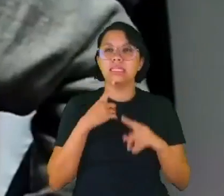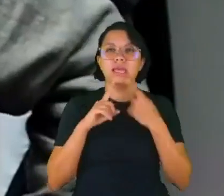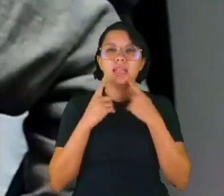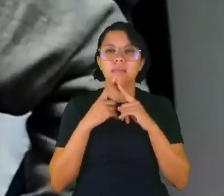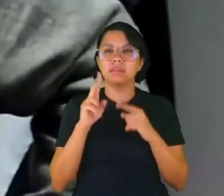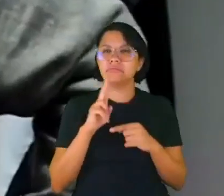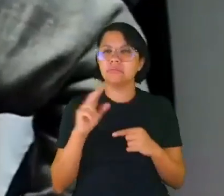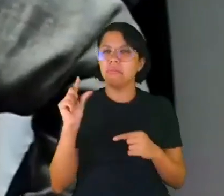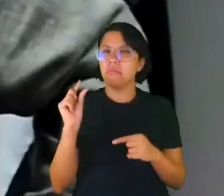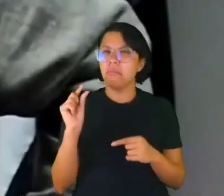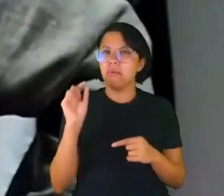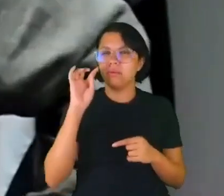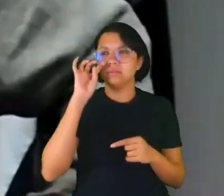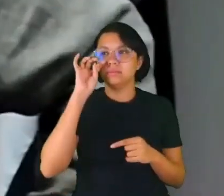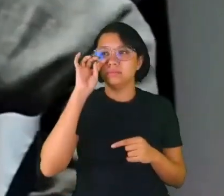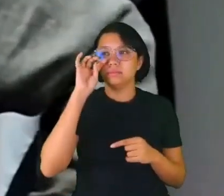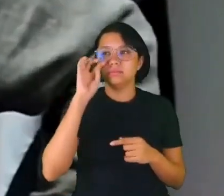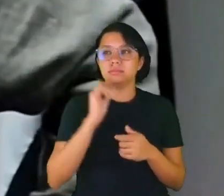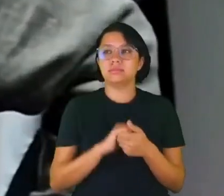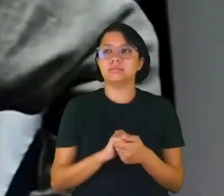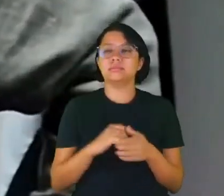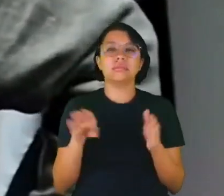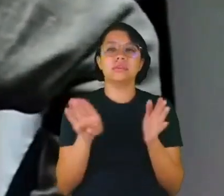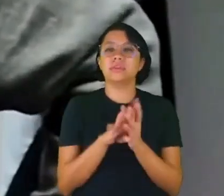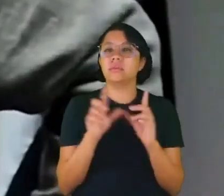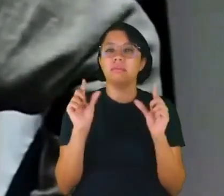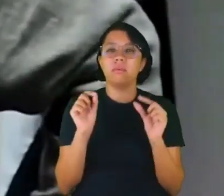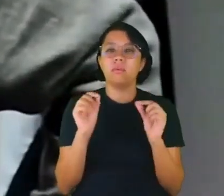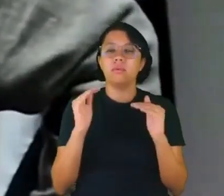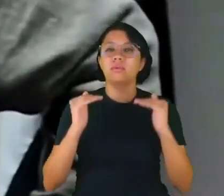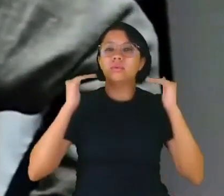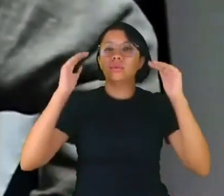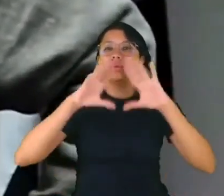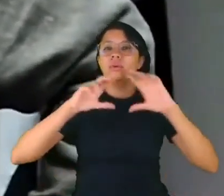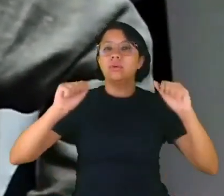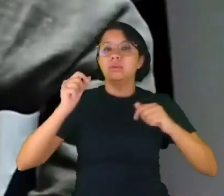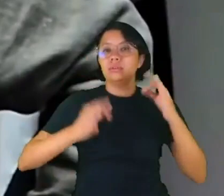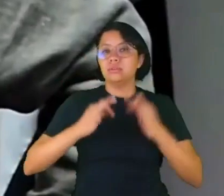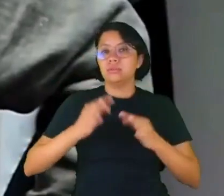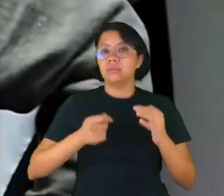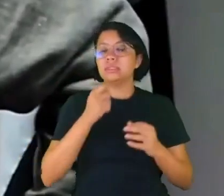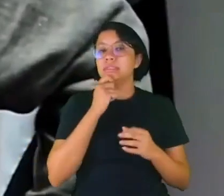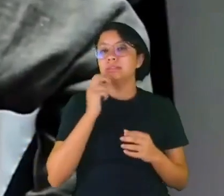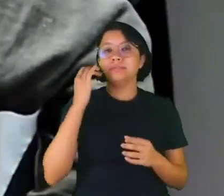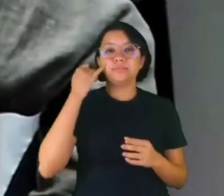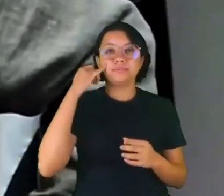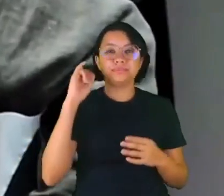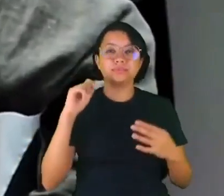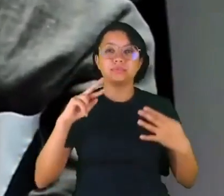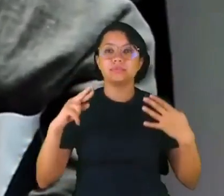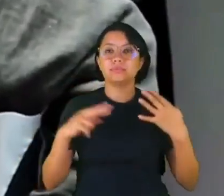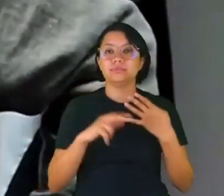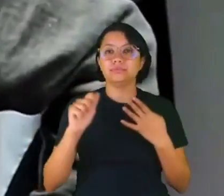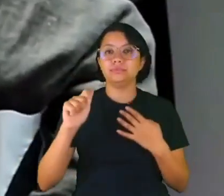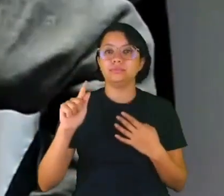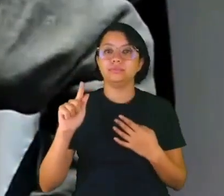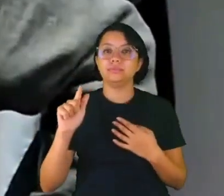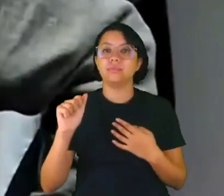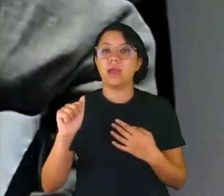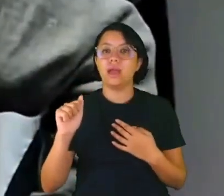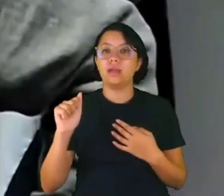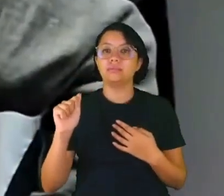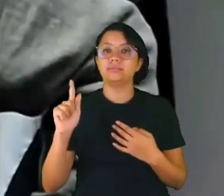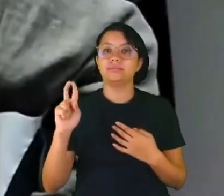usada, está chegando muito pouca reclamação do Superior Tribunal de Justiça. Ainda a ideia do agravo ainda é a que predomina.